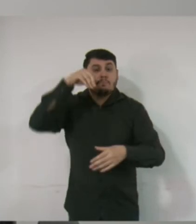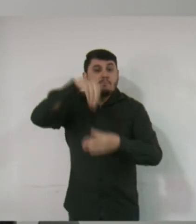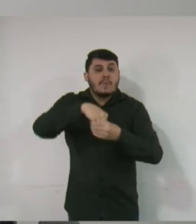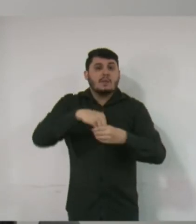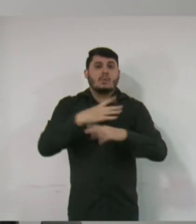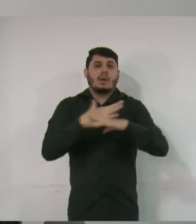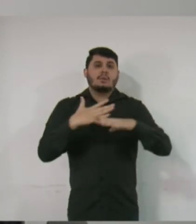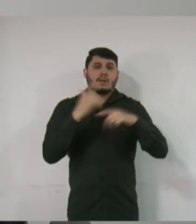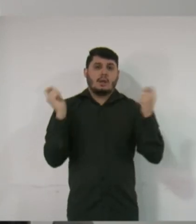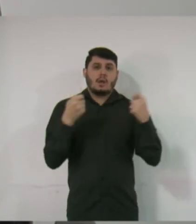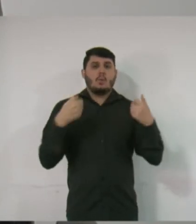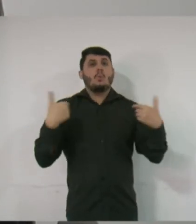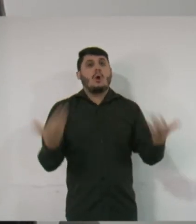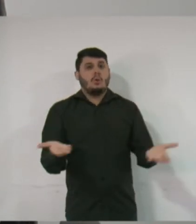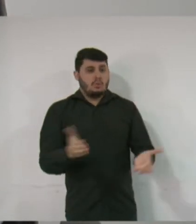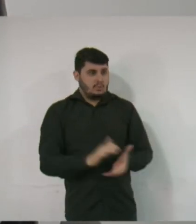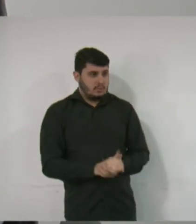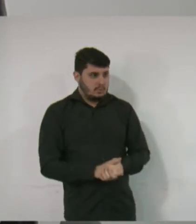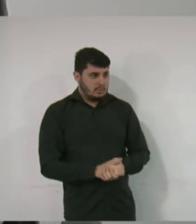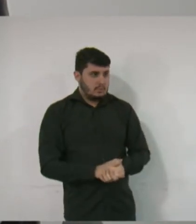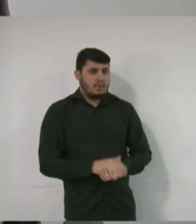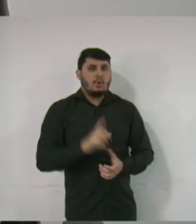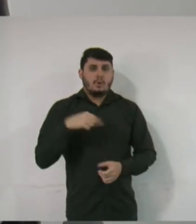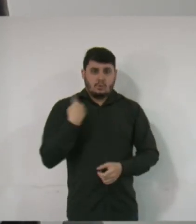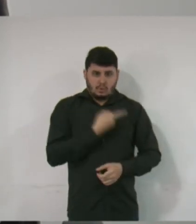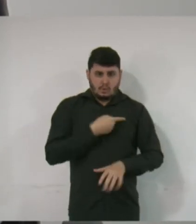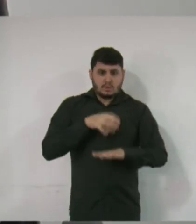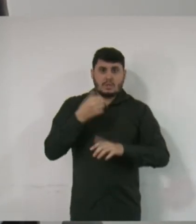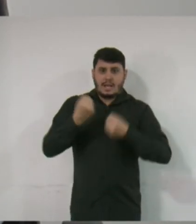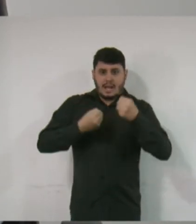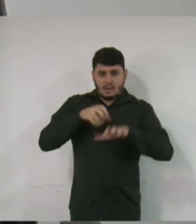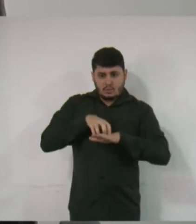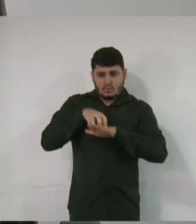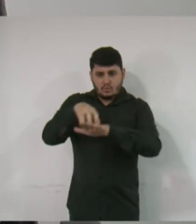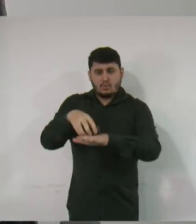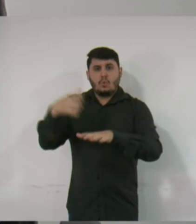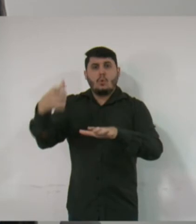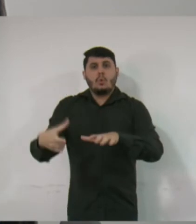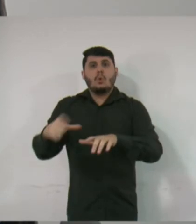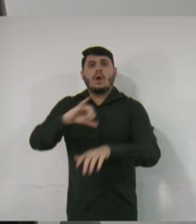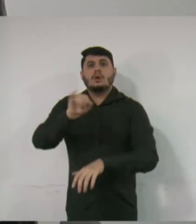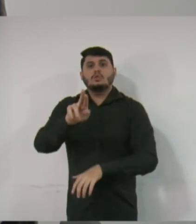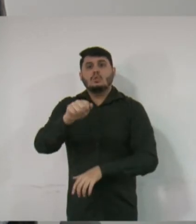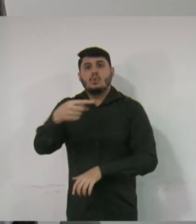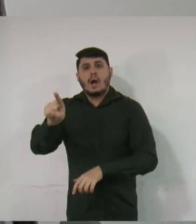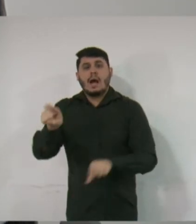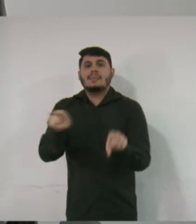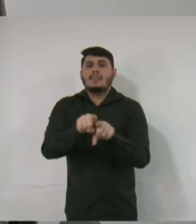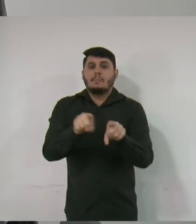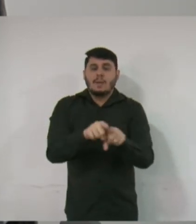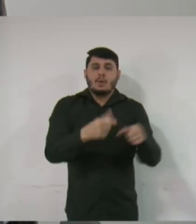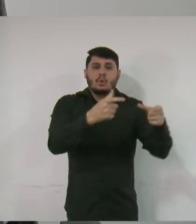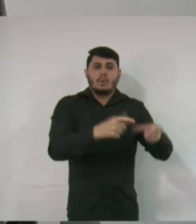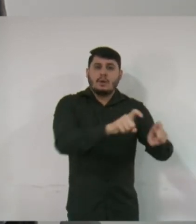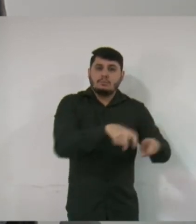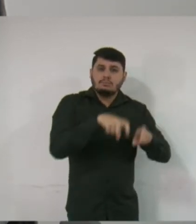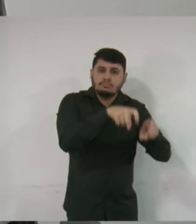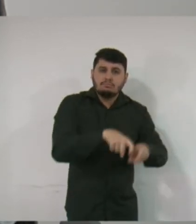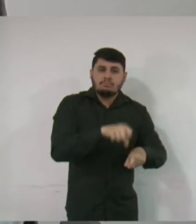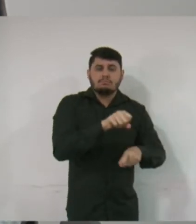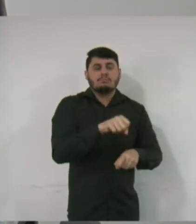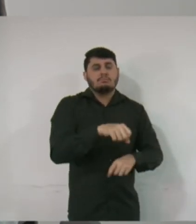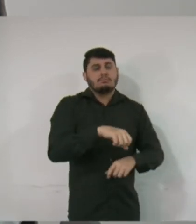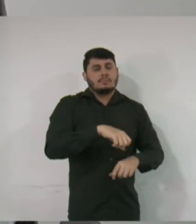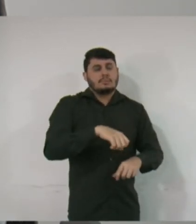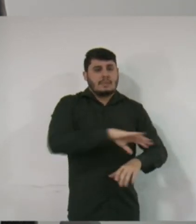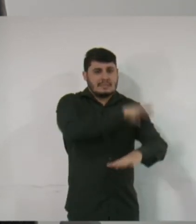gente esteve com ela tanto no Juá como em Serra Velha. As unidades, a localização dela é